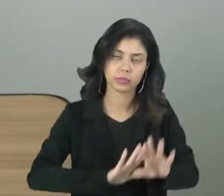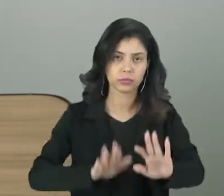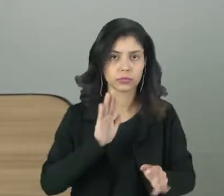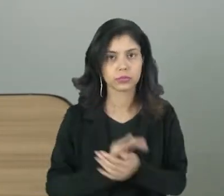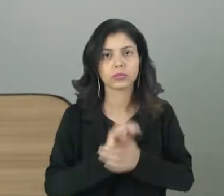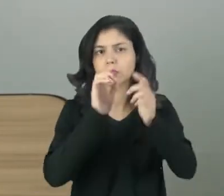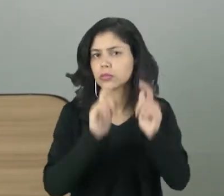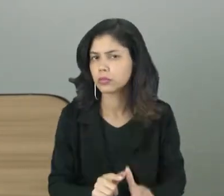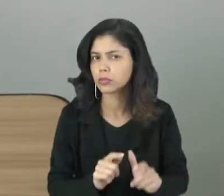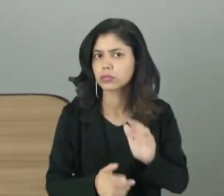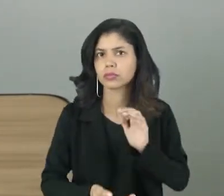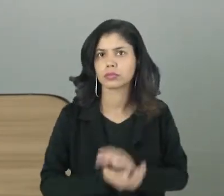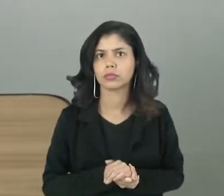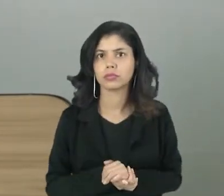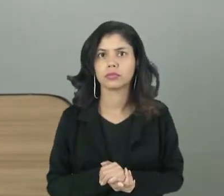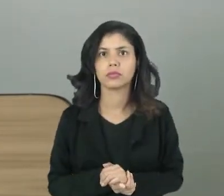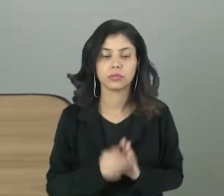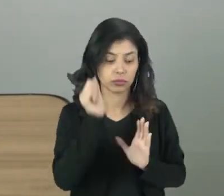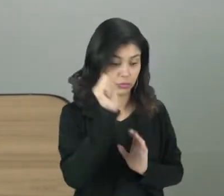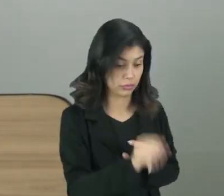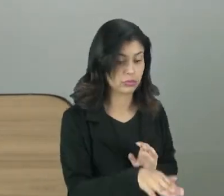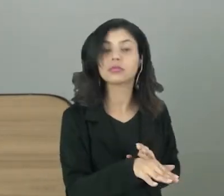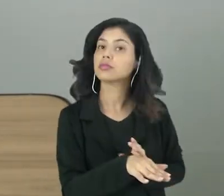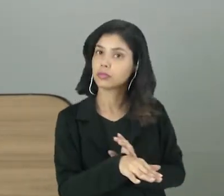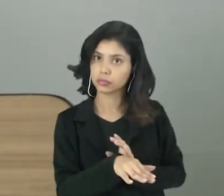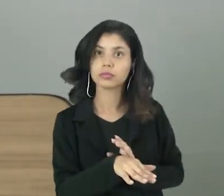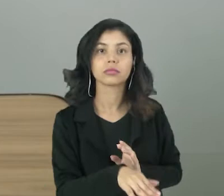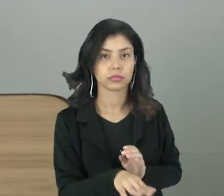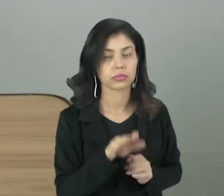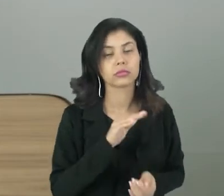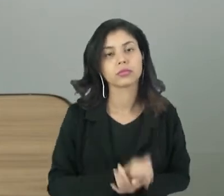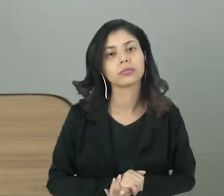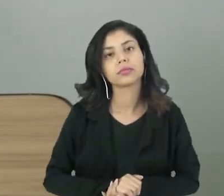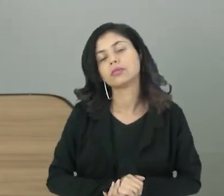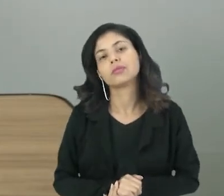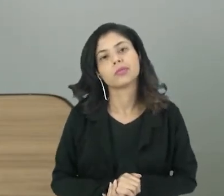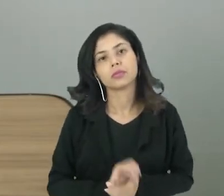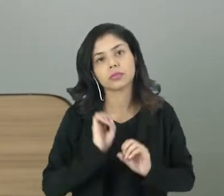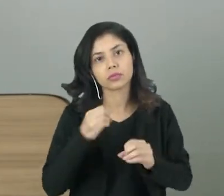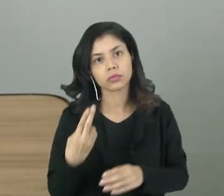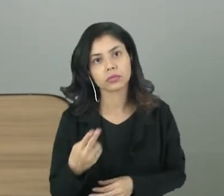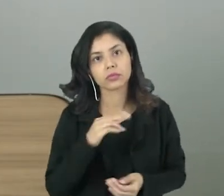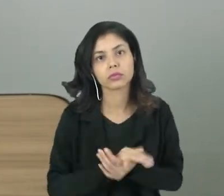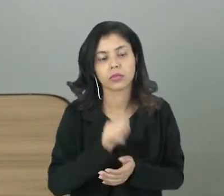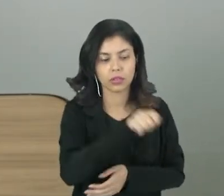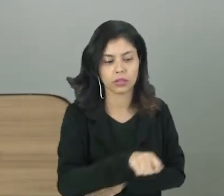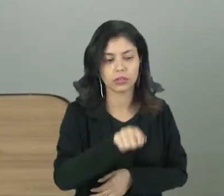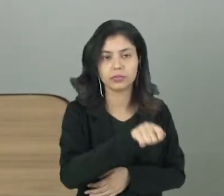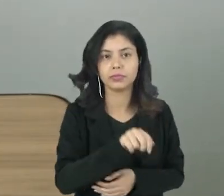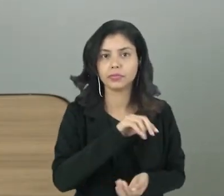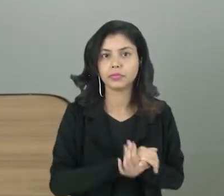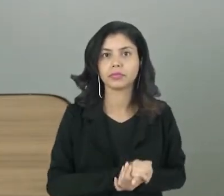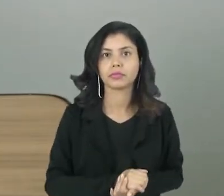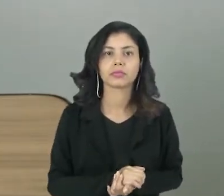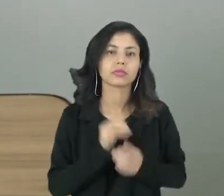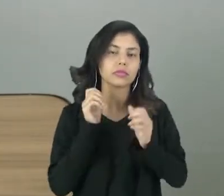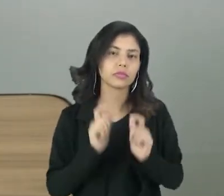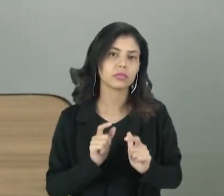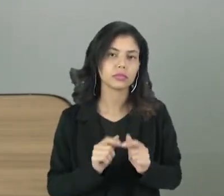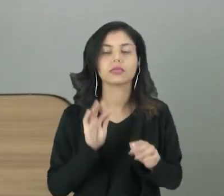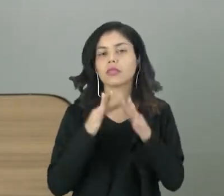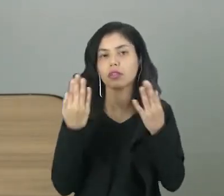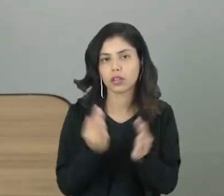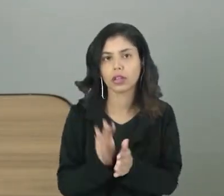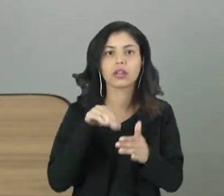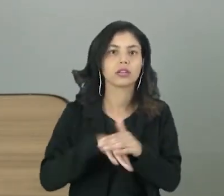colocar roupa onde você a roupa suja não é mesmo ou na máquina onde a família de